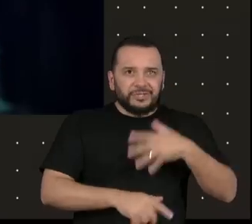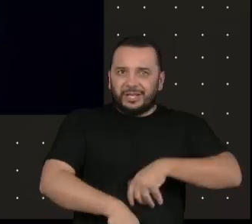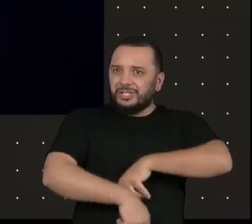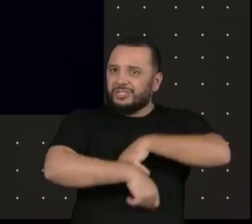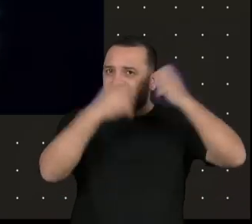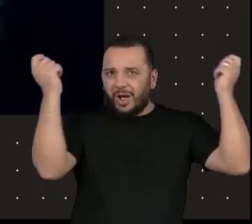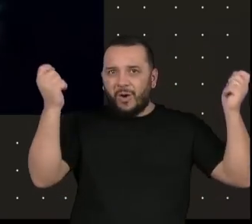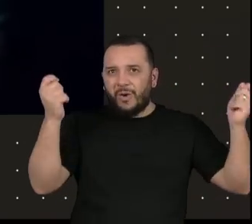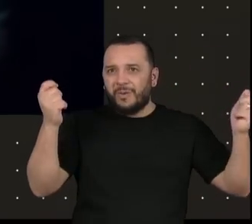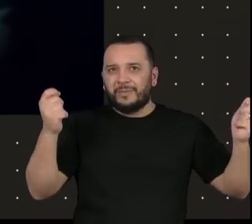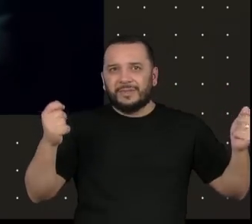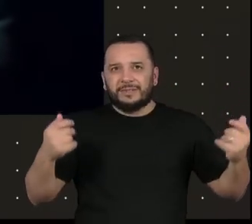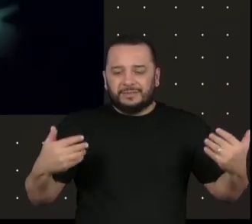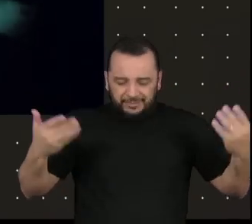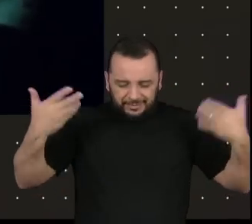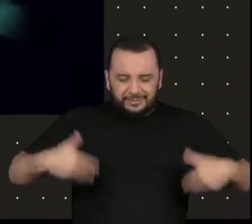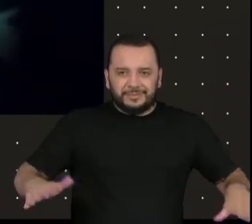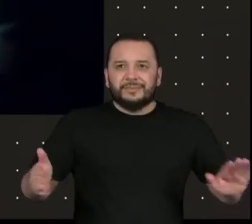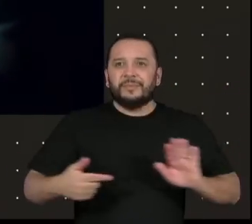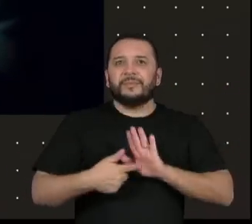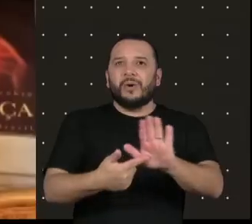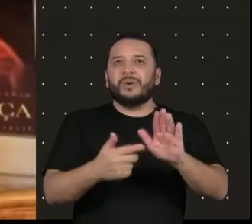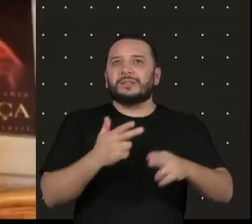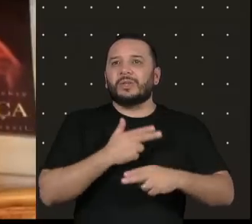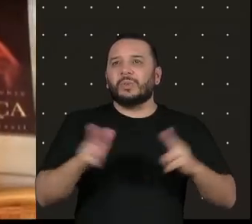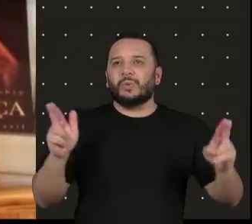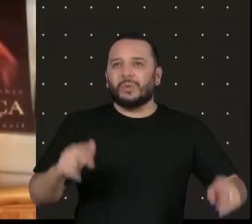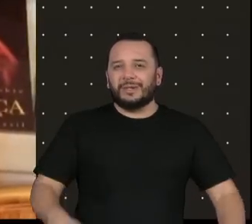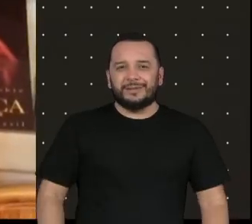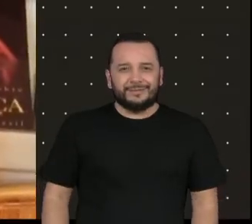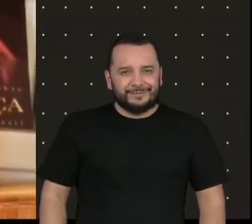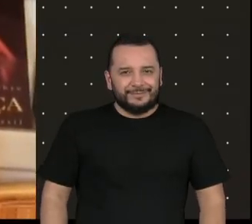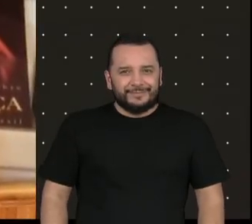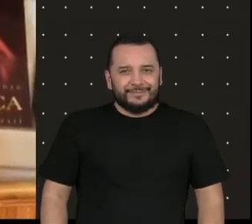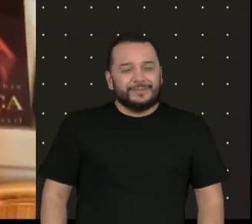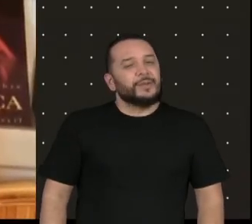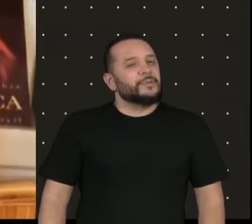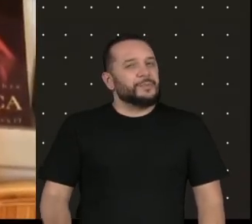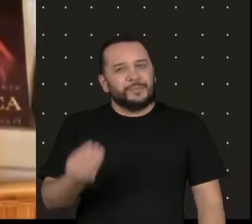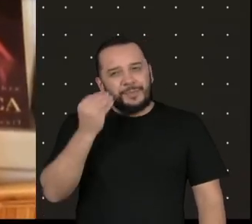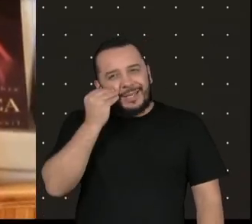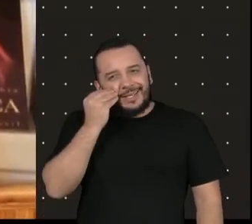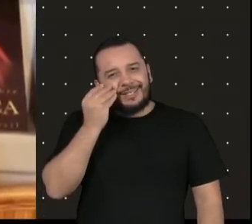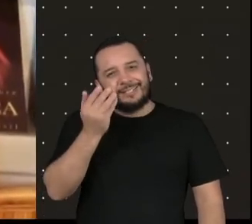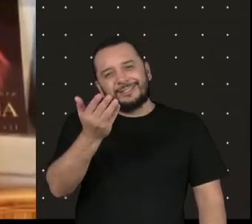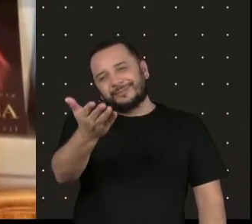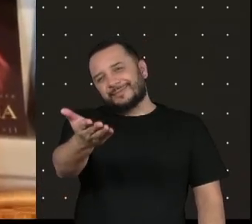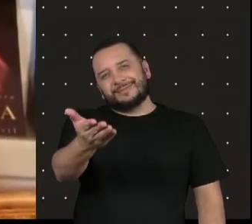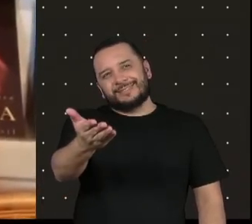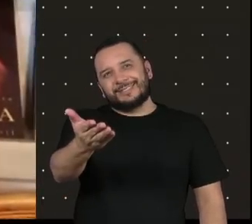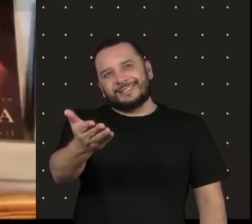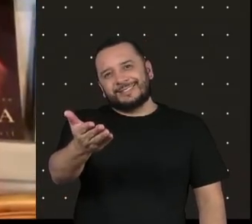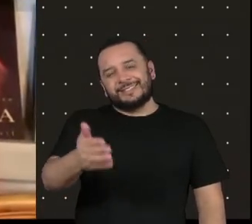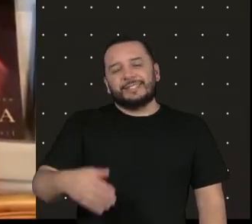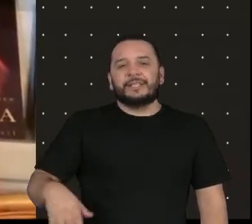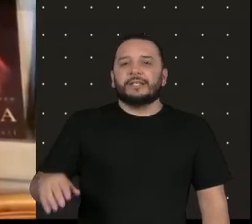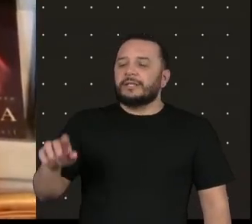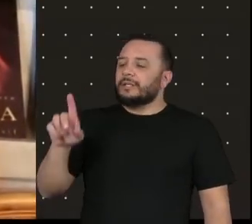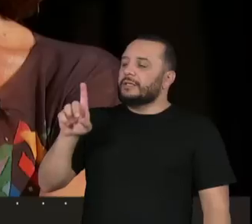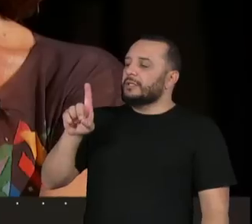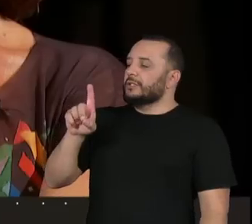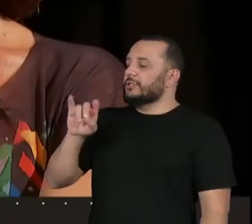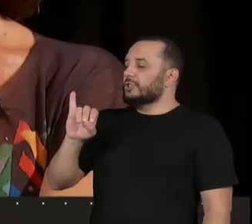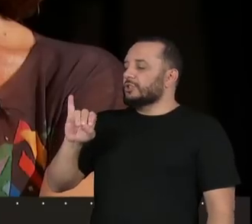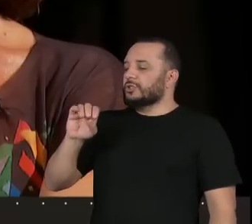roupa e se apresenta para ele nua. Um beijo imenso e que Dionísio, ou